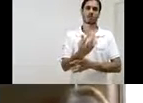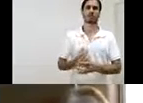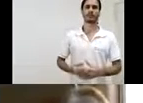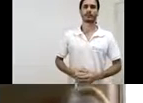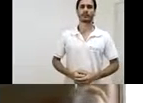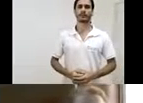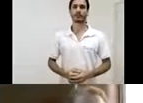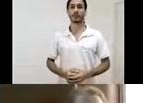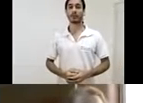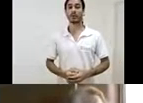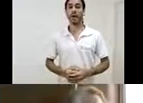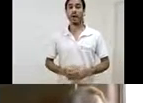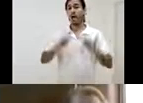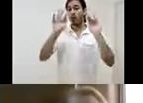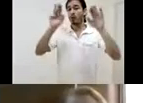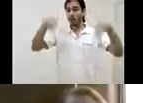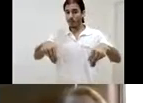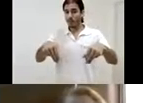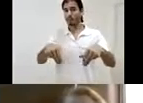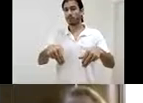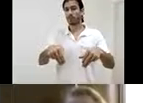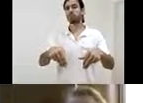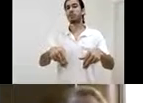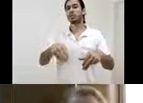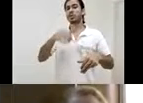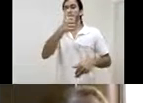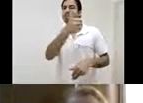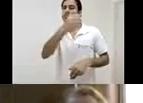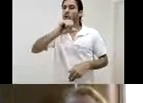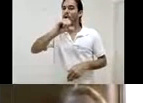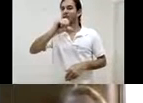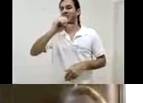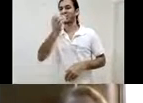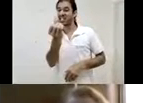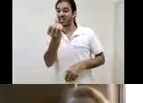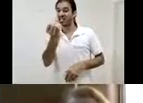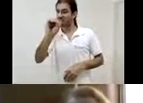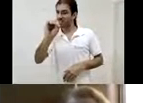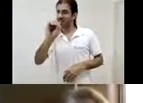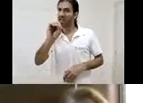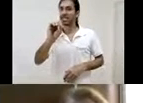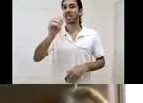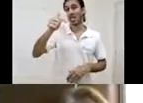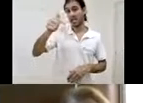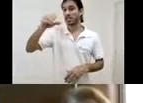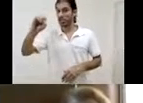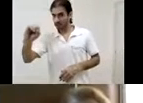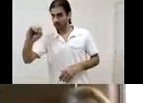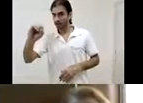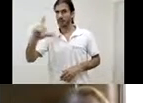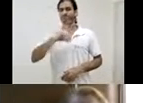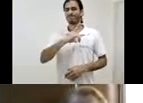na década de 70, por exemplo, que é muito ligada aos comportamentos dos